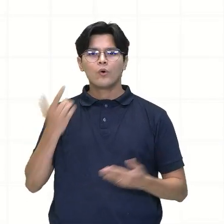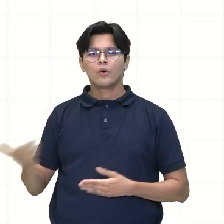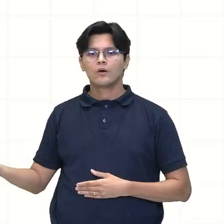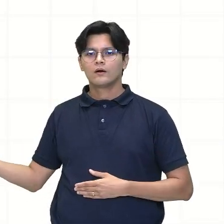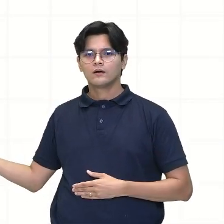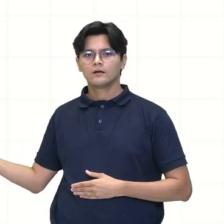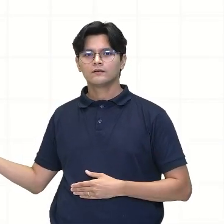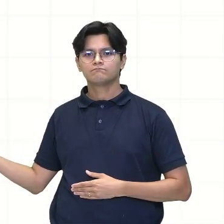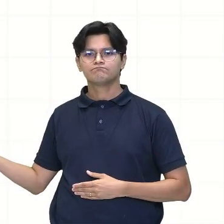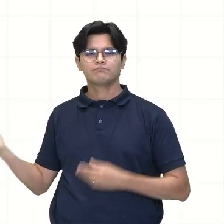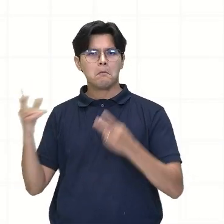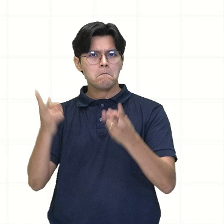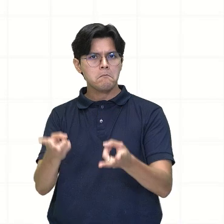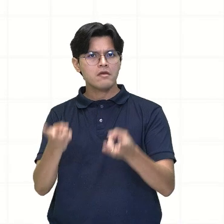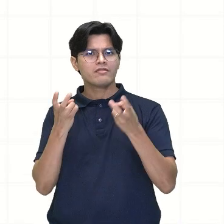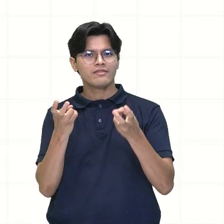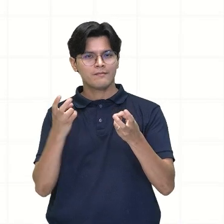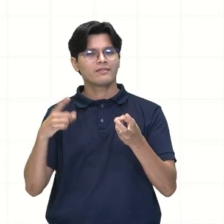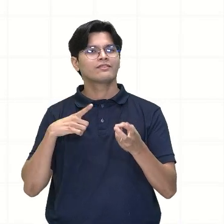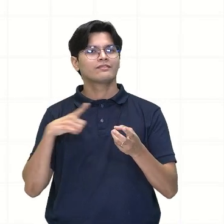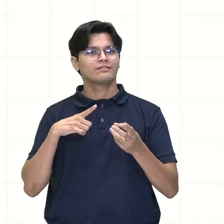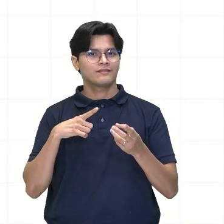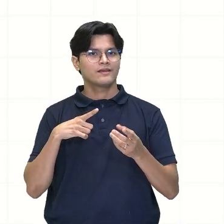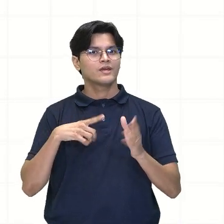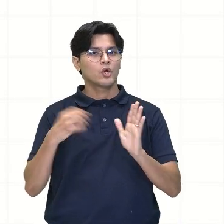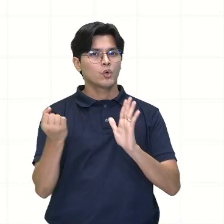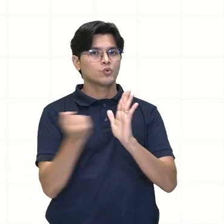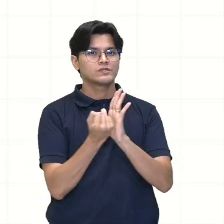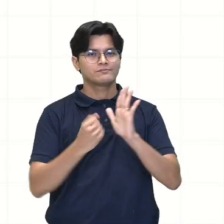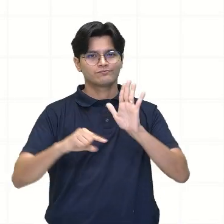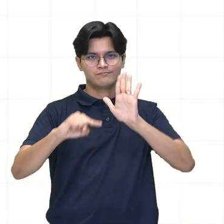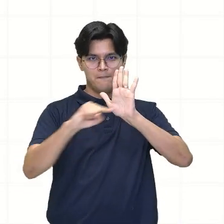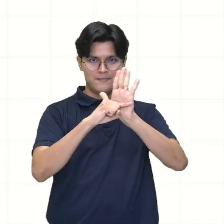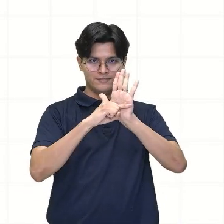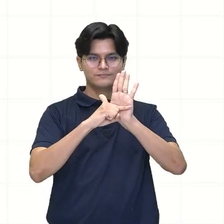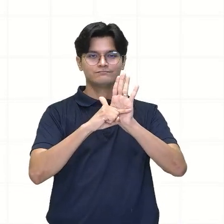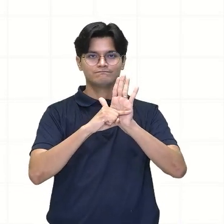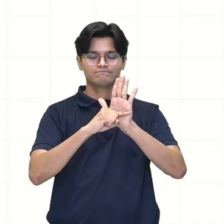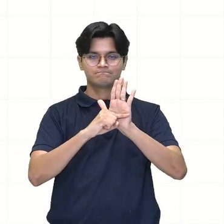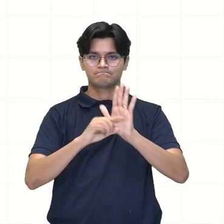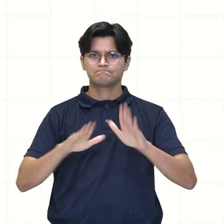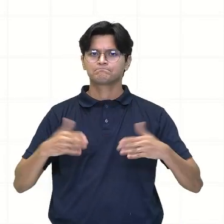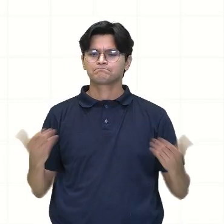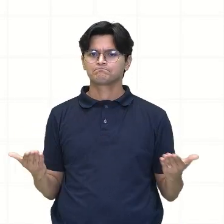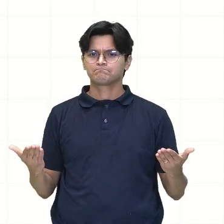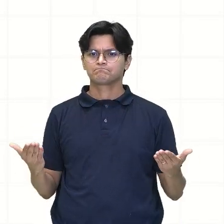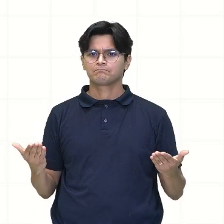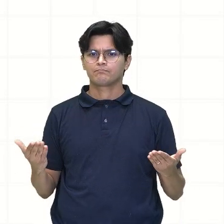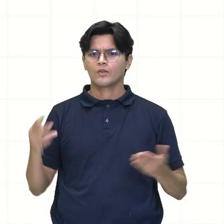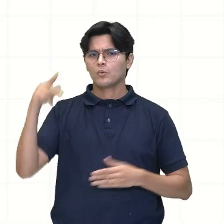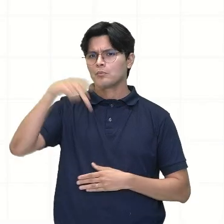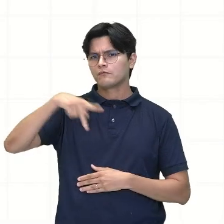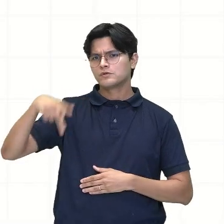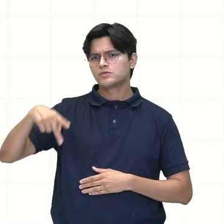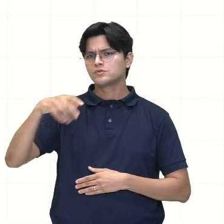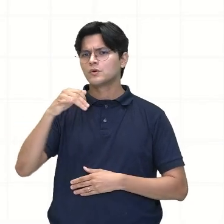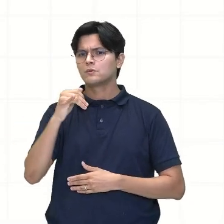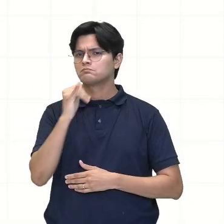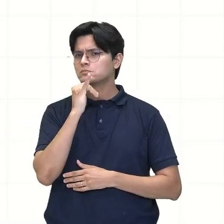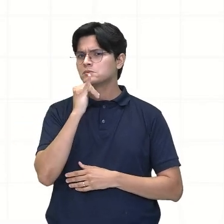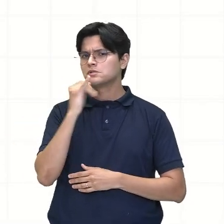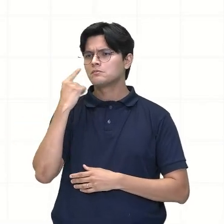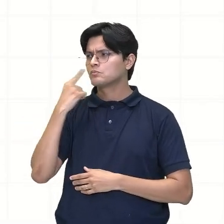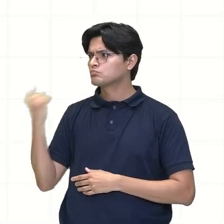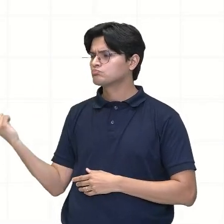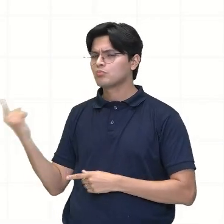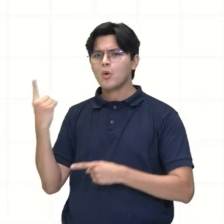consegue observar que realmente a nossa temperatura está negativa. Professor, por que aqui, quando o senhor marcou positivo, não